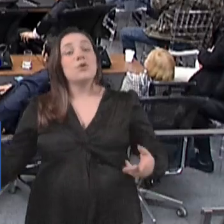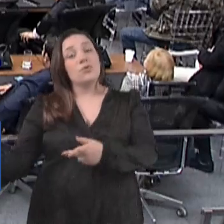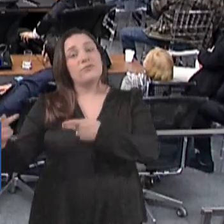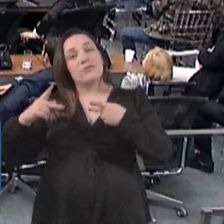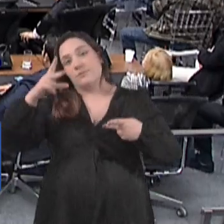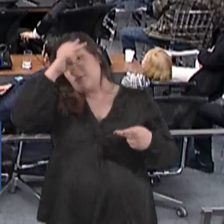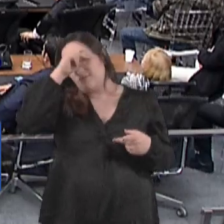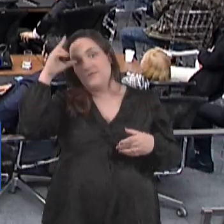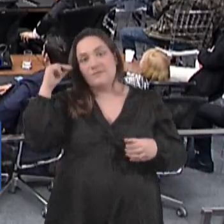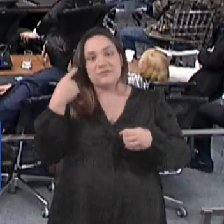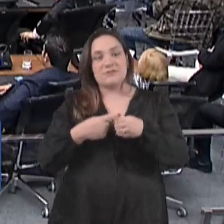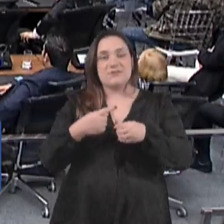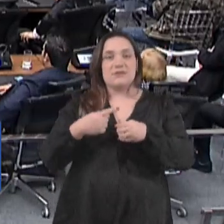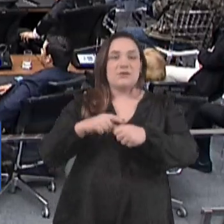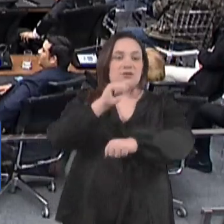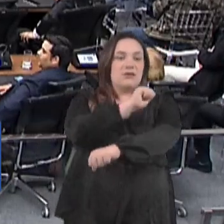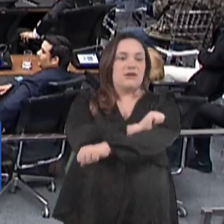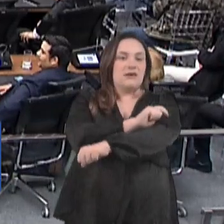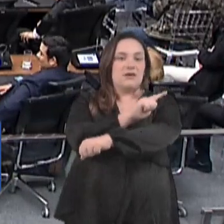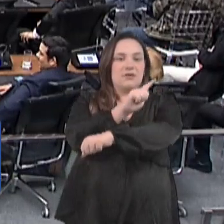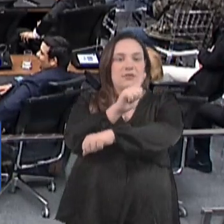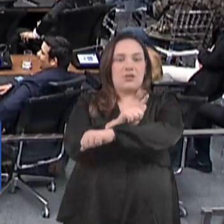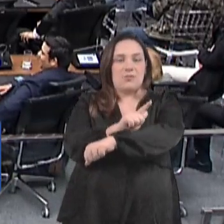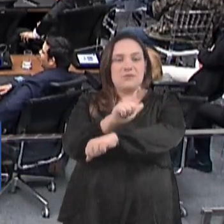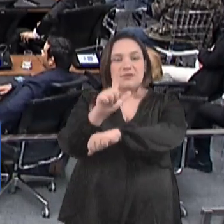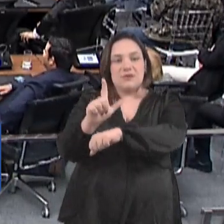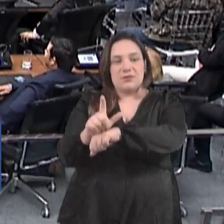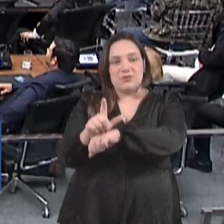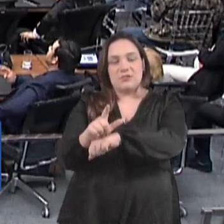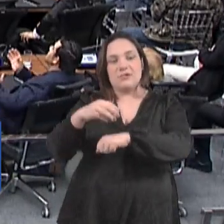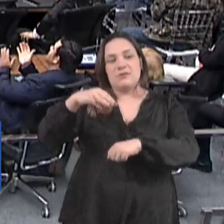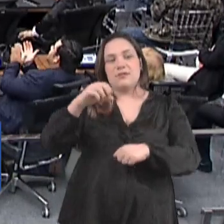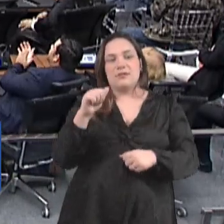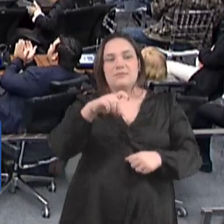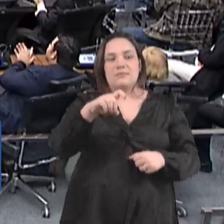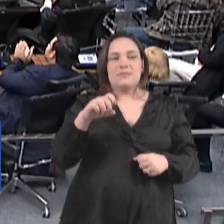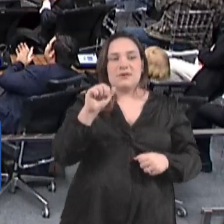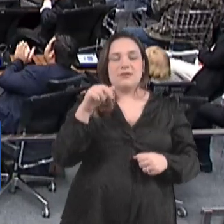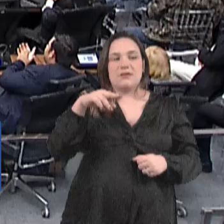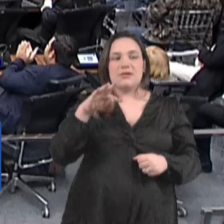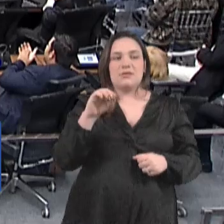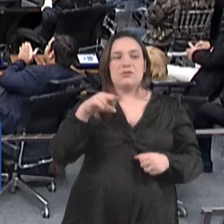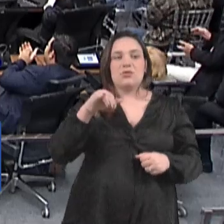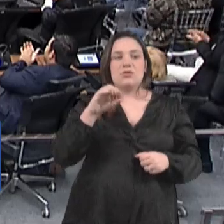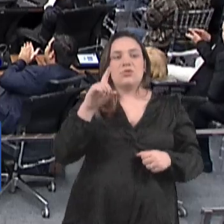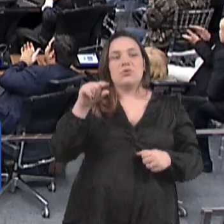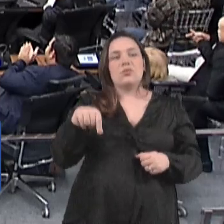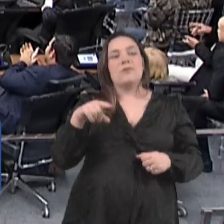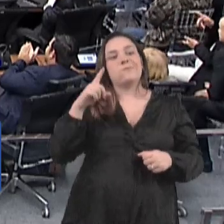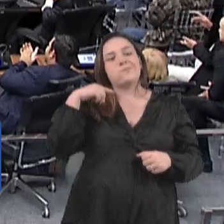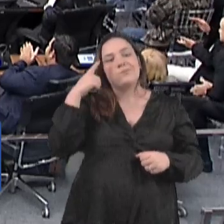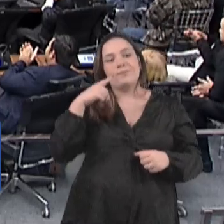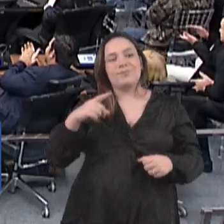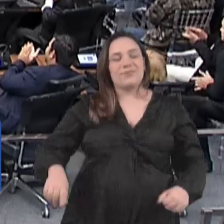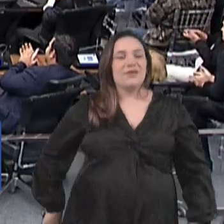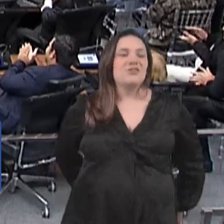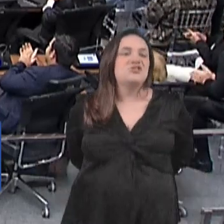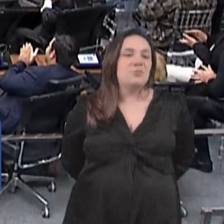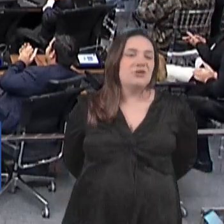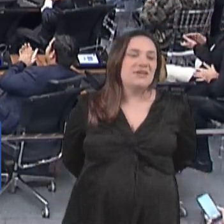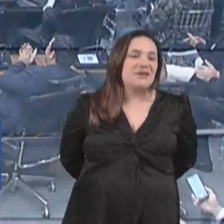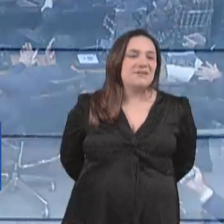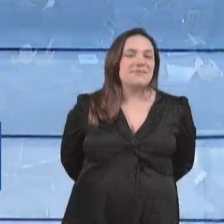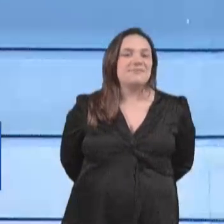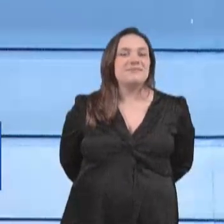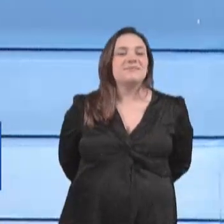Convidamos o prefeito de Guia Lopes da Laguna, Max Antônio de Souza Moraes, advogado, que recebe aí